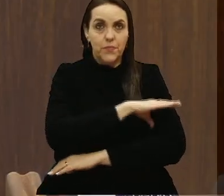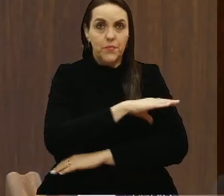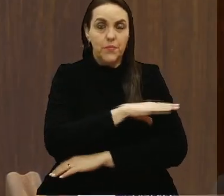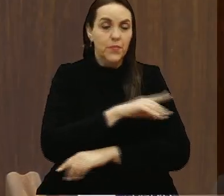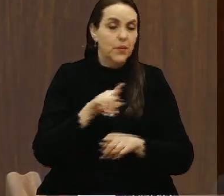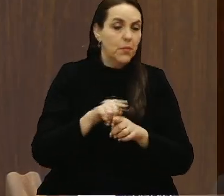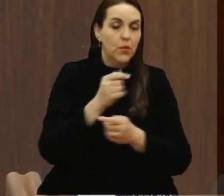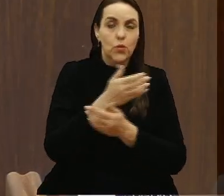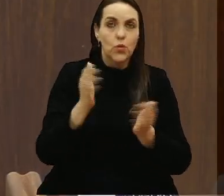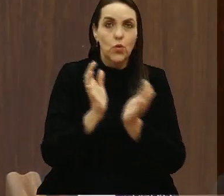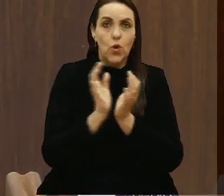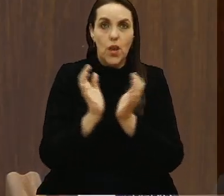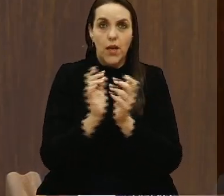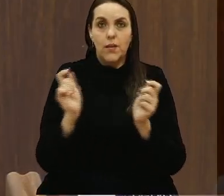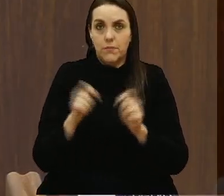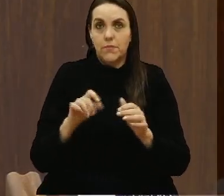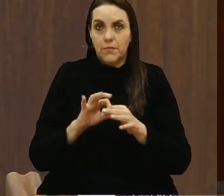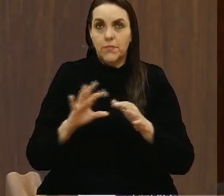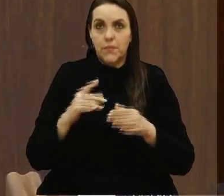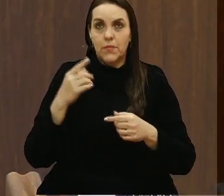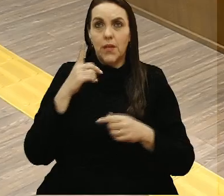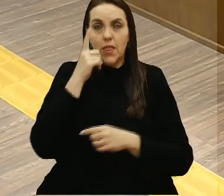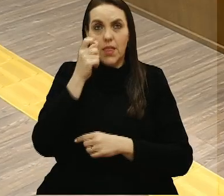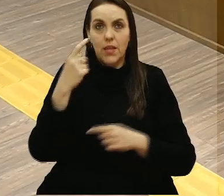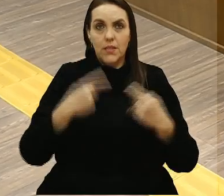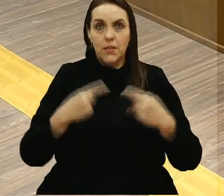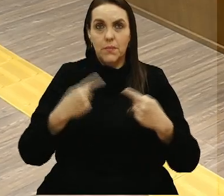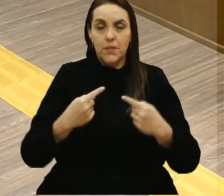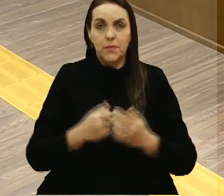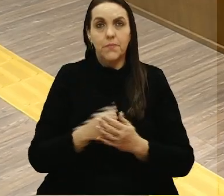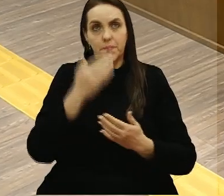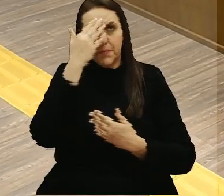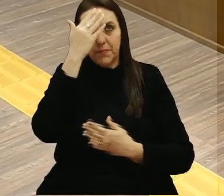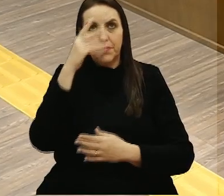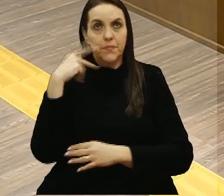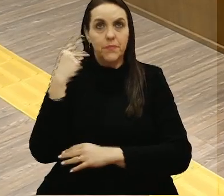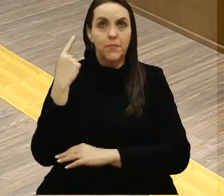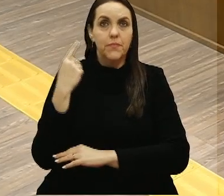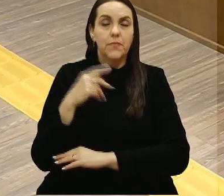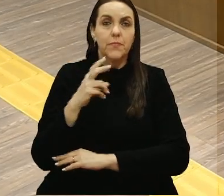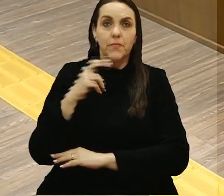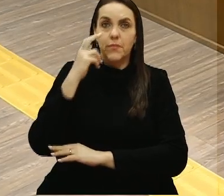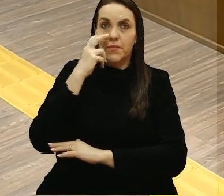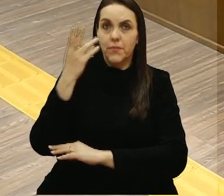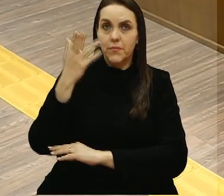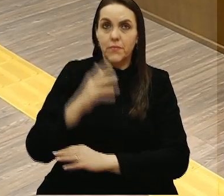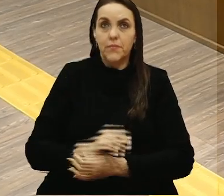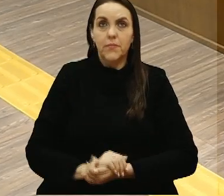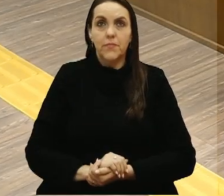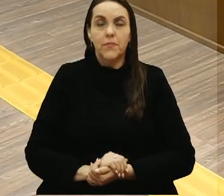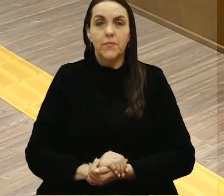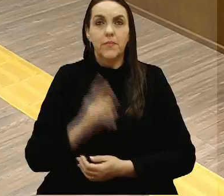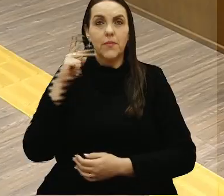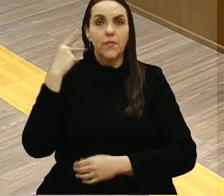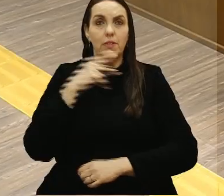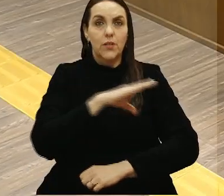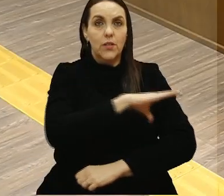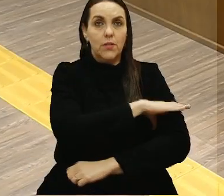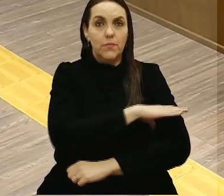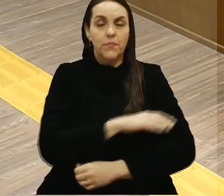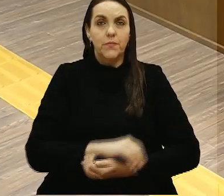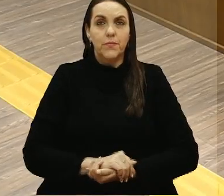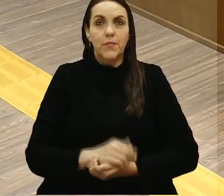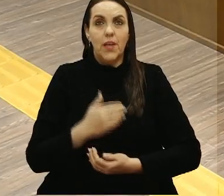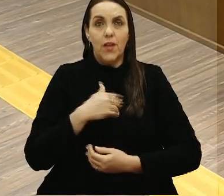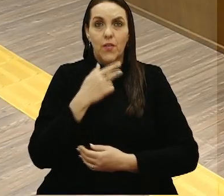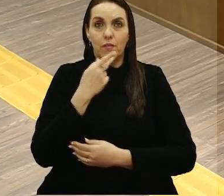tiverem disposição, interesse para debater sobre esse assunto. Muito obrigado. Vereadora Andressa, pois não? Vereador Capitão, eu